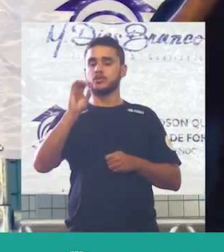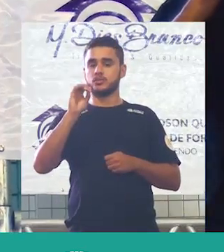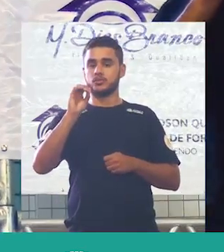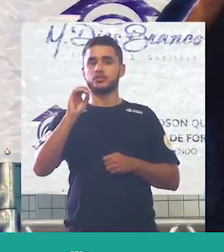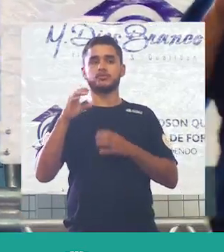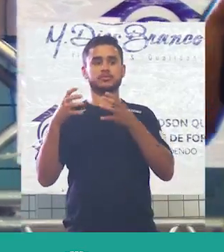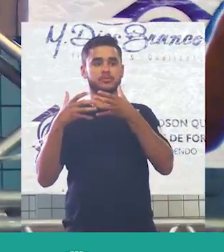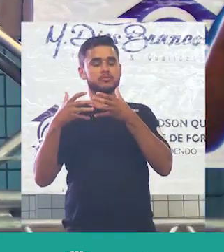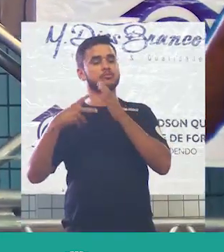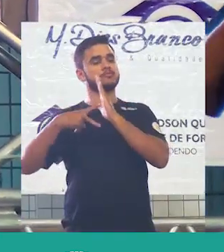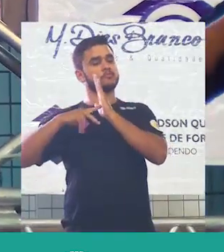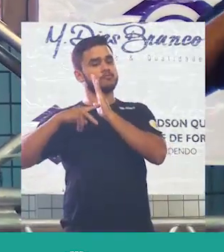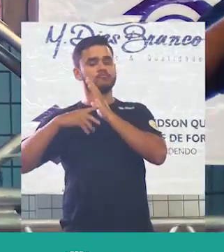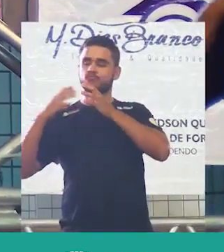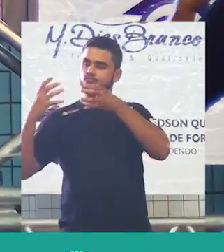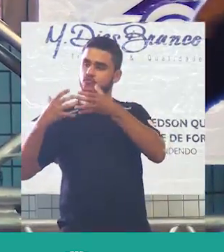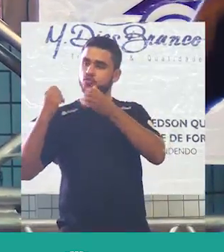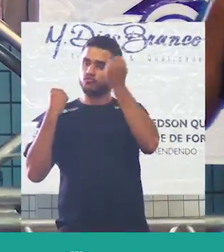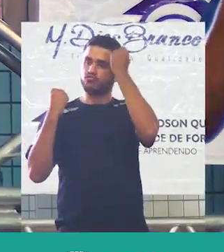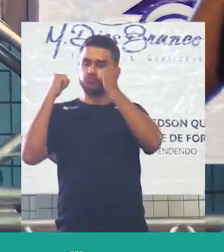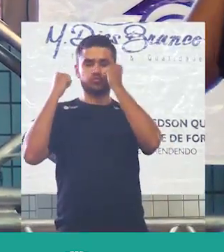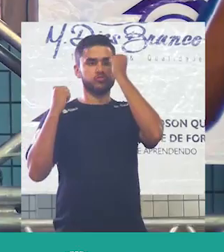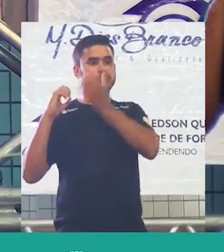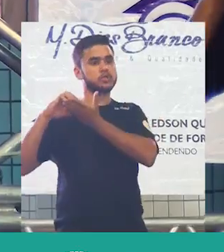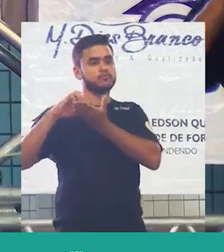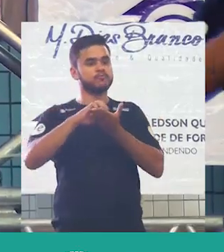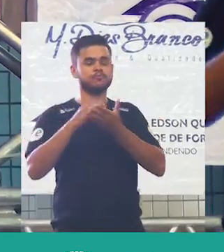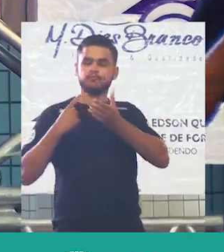movimento operário.